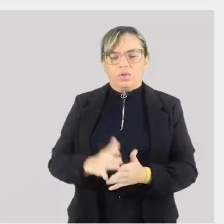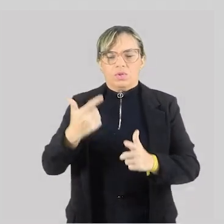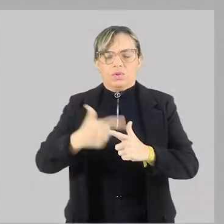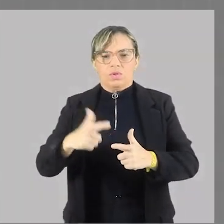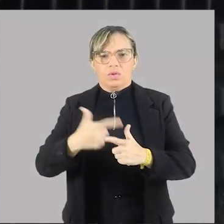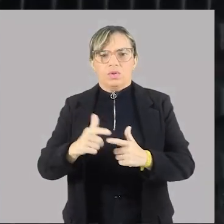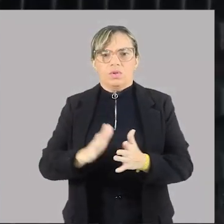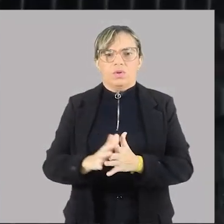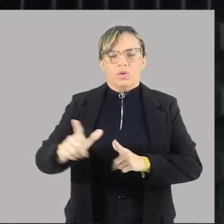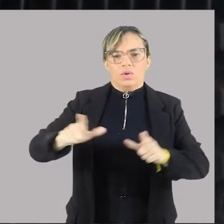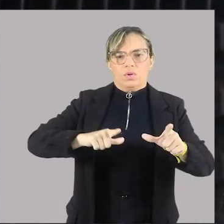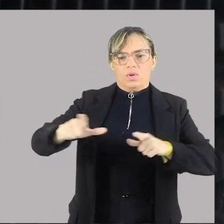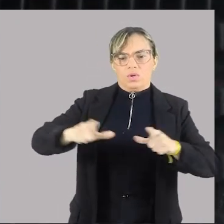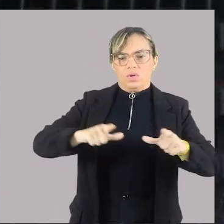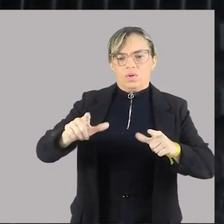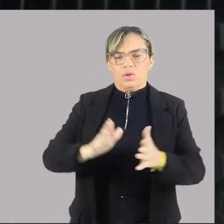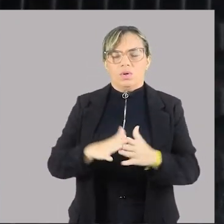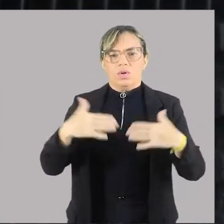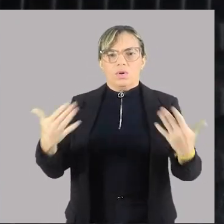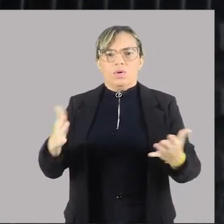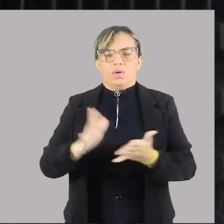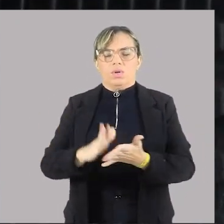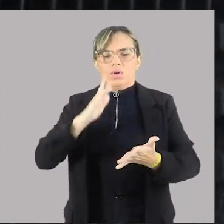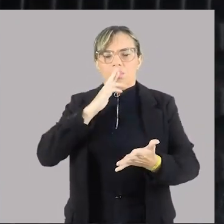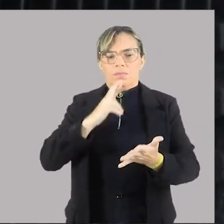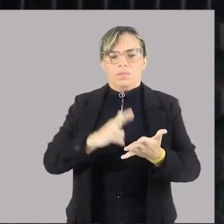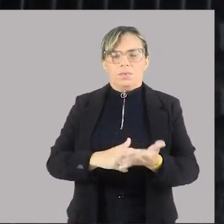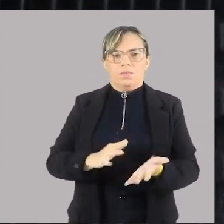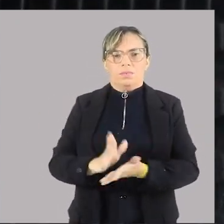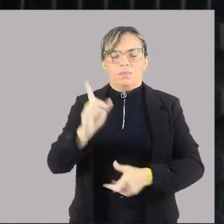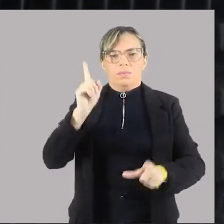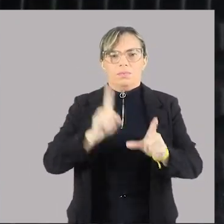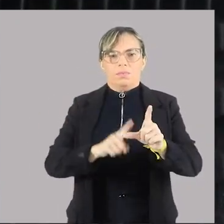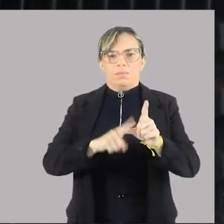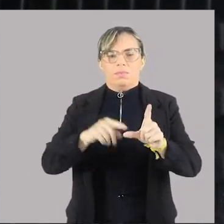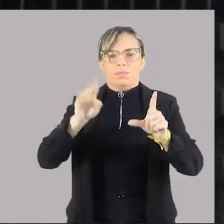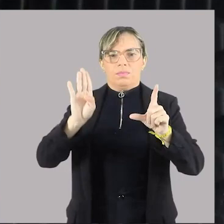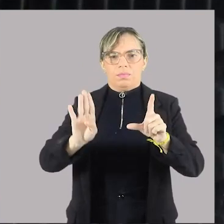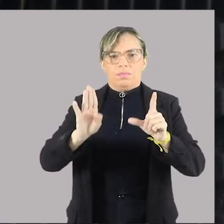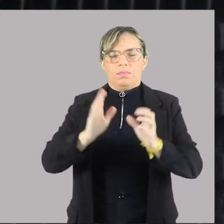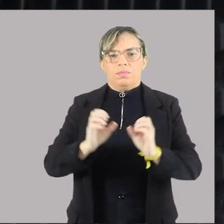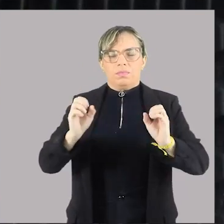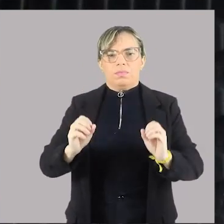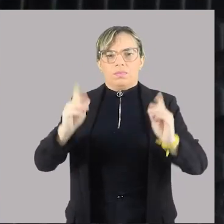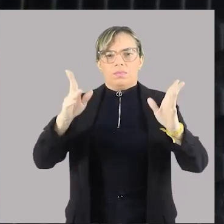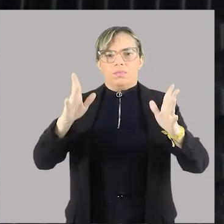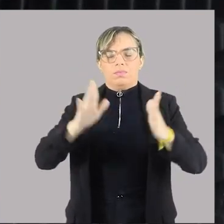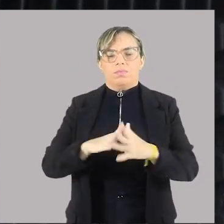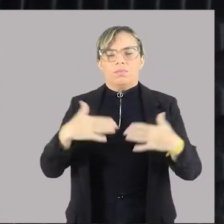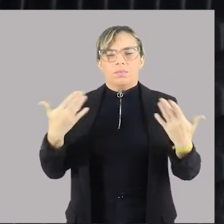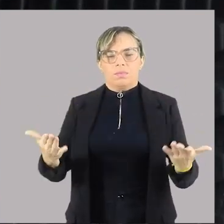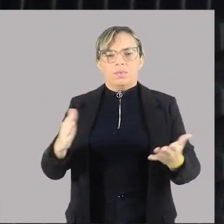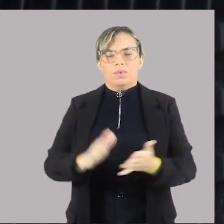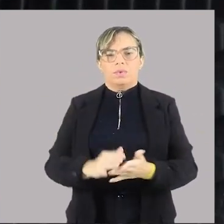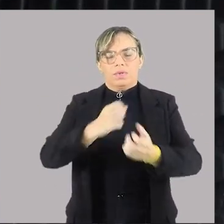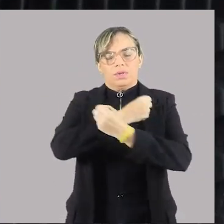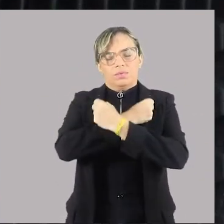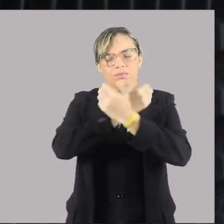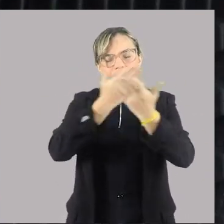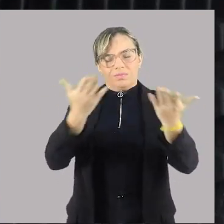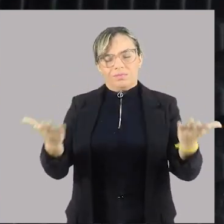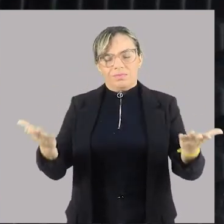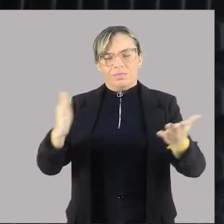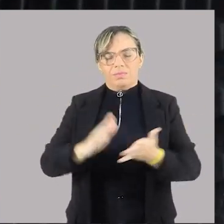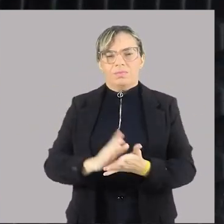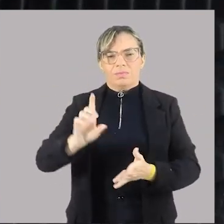ou seja, nos conflitos laborais. Então, resposta, galera, letra B de bola. Ok, galera? Um grande